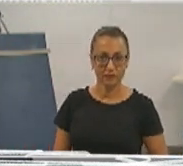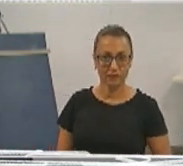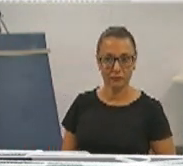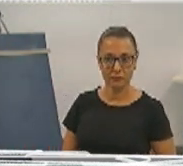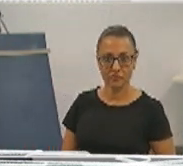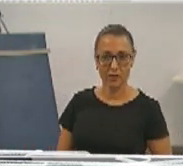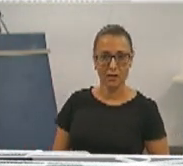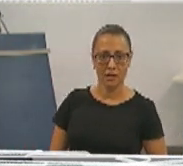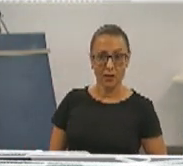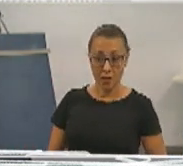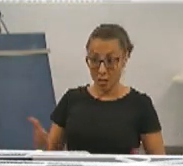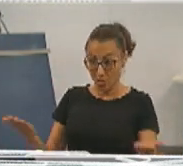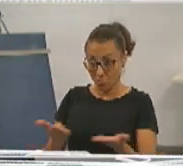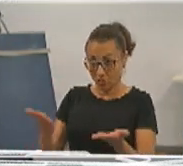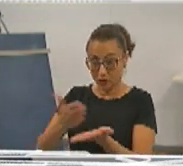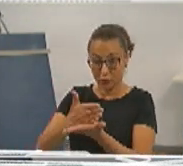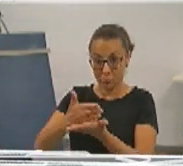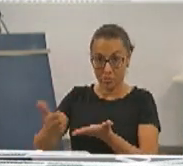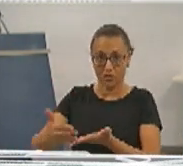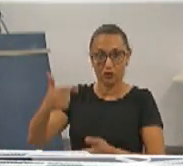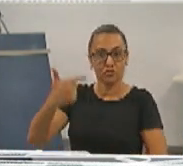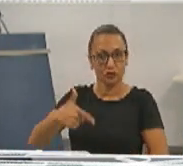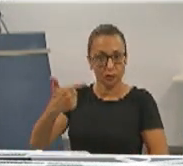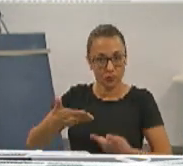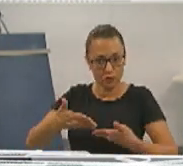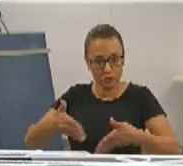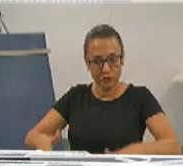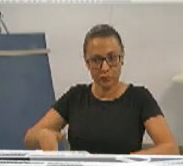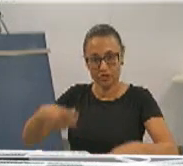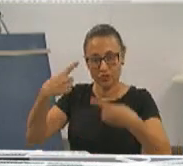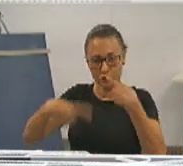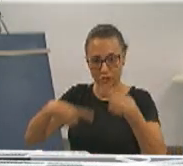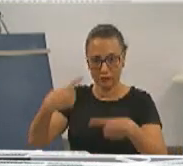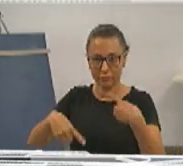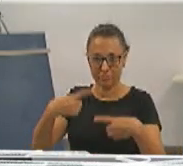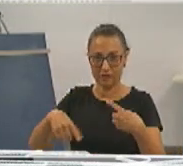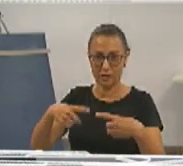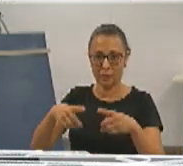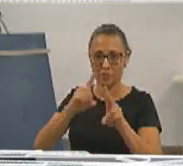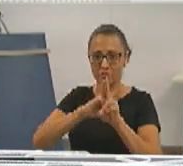do ciclo de debates entre candidatos à reitoria da UFGD.